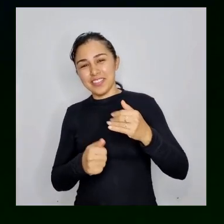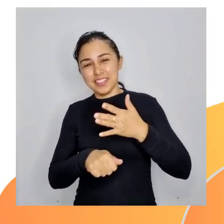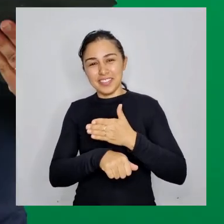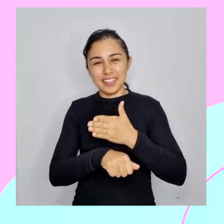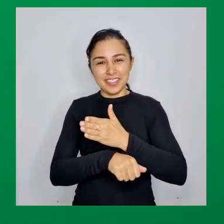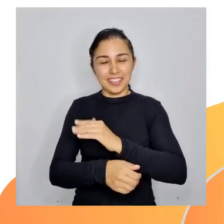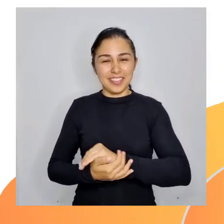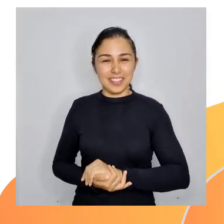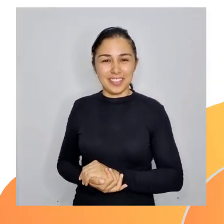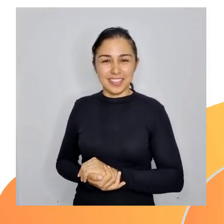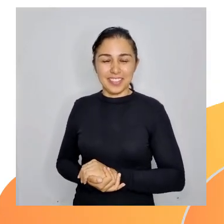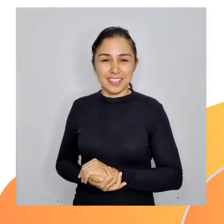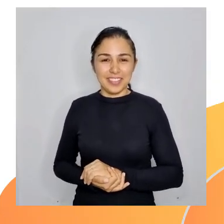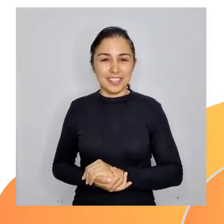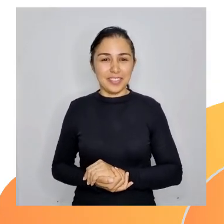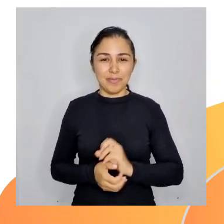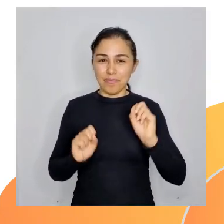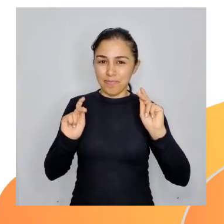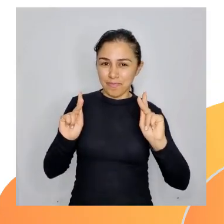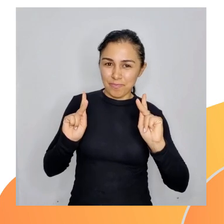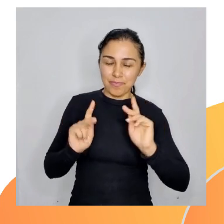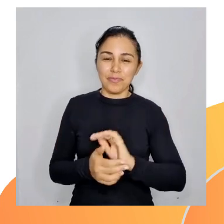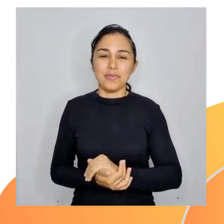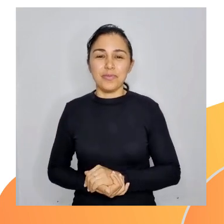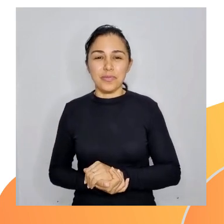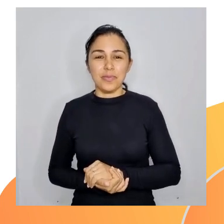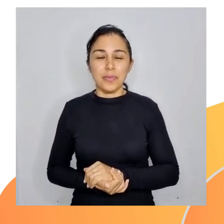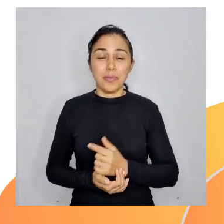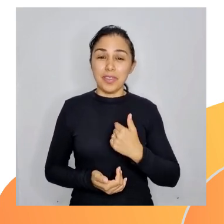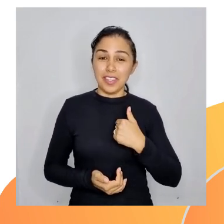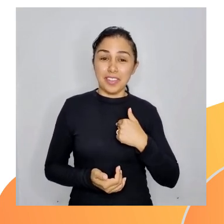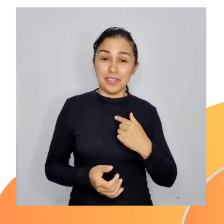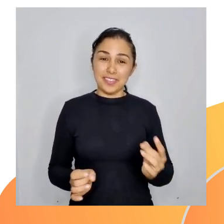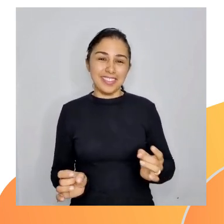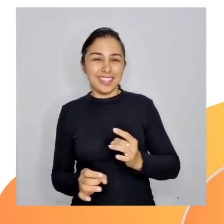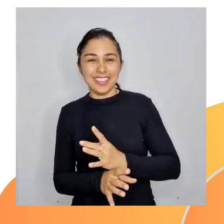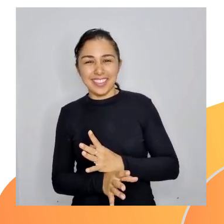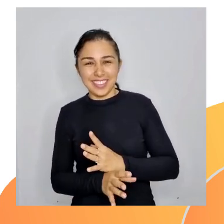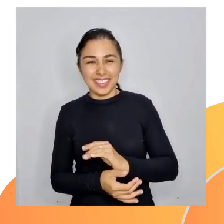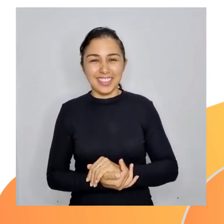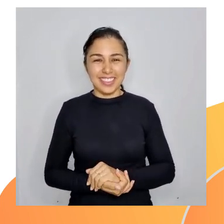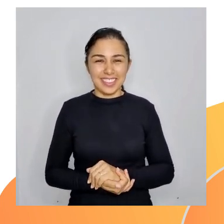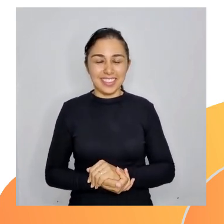conosco. Certo? Então, pessoal, eu vou ficando por